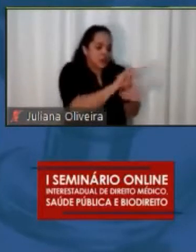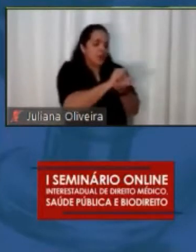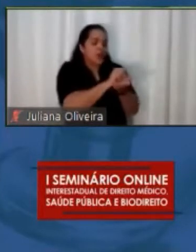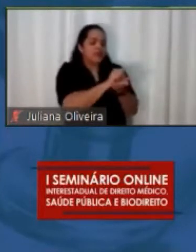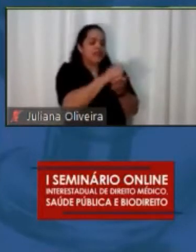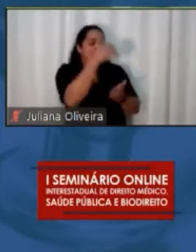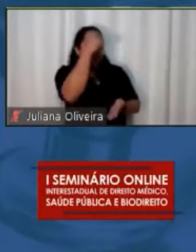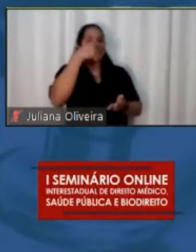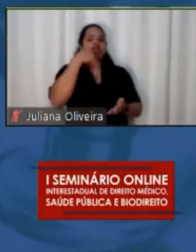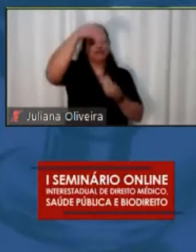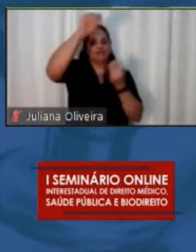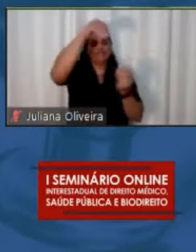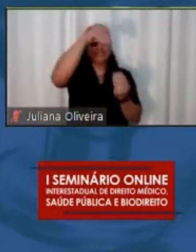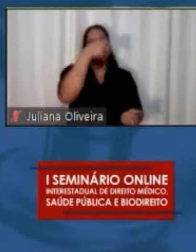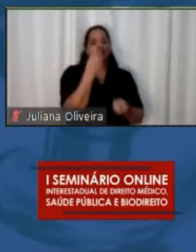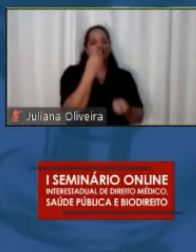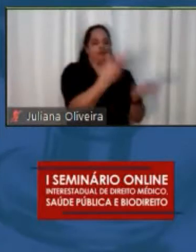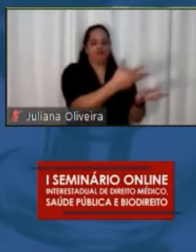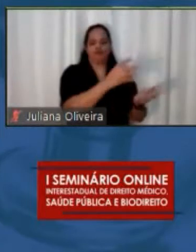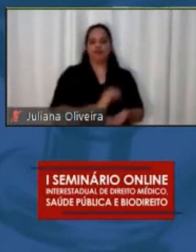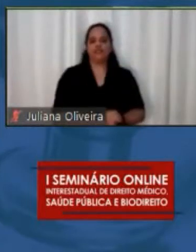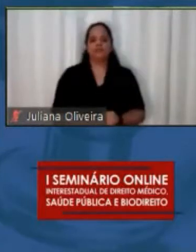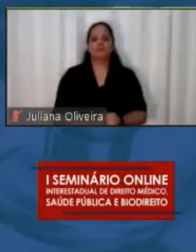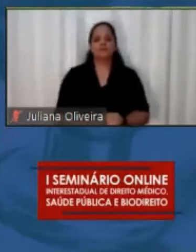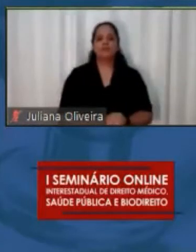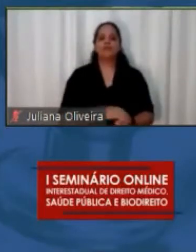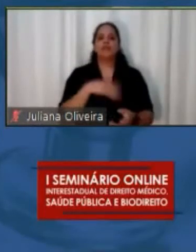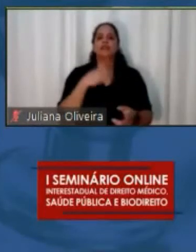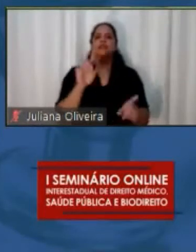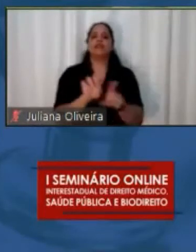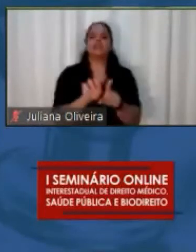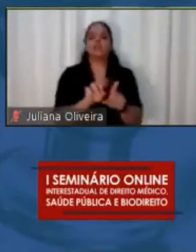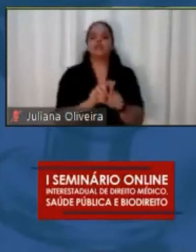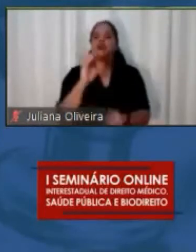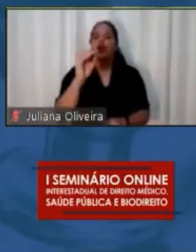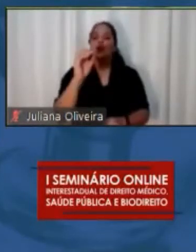Otimizar a coagulação, adotar medidas específicas que possam aplicar